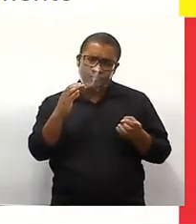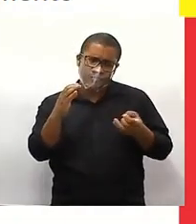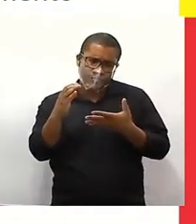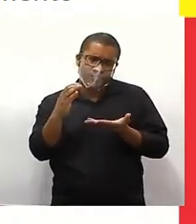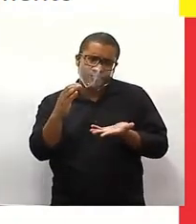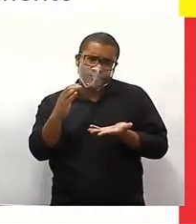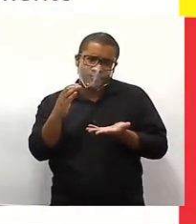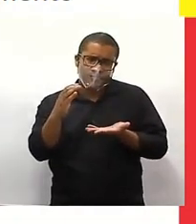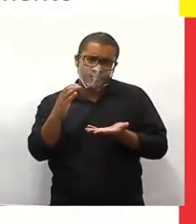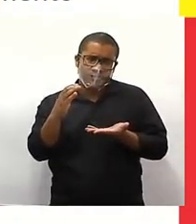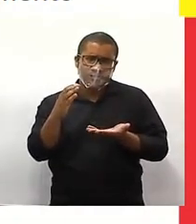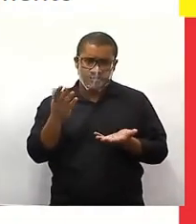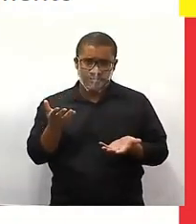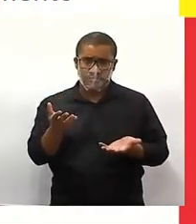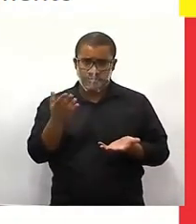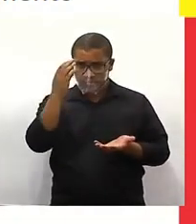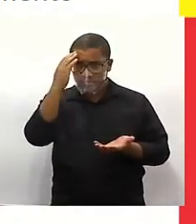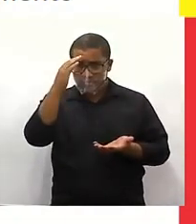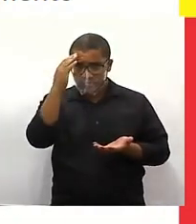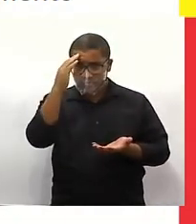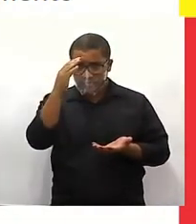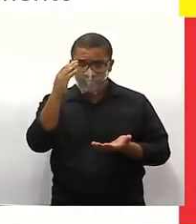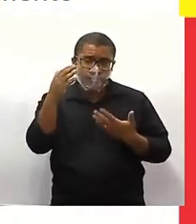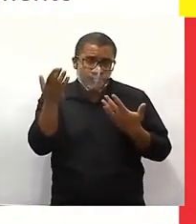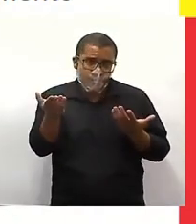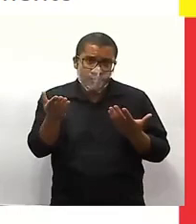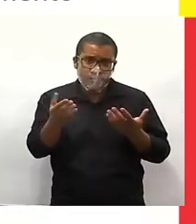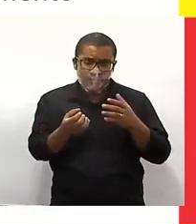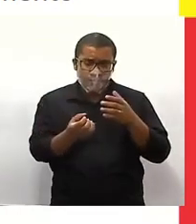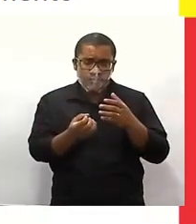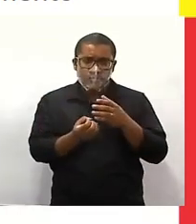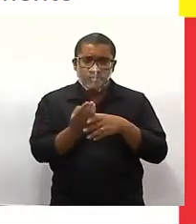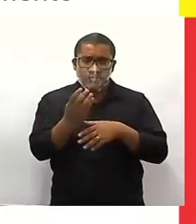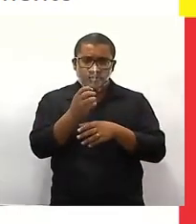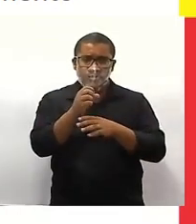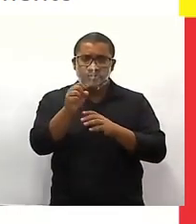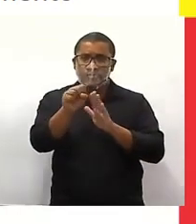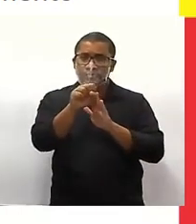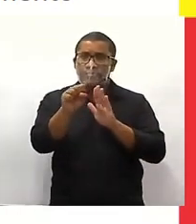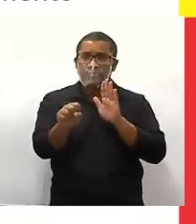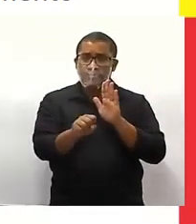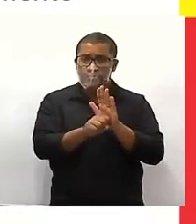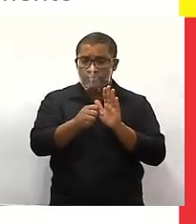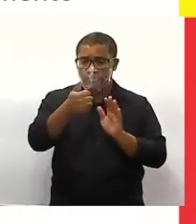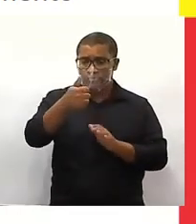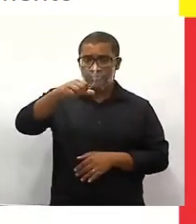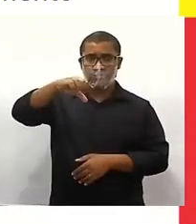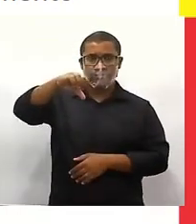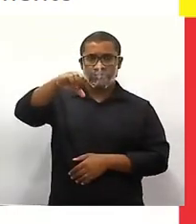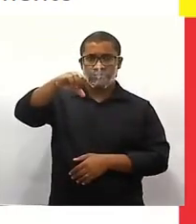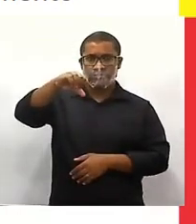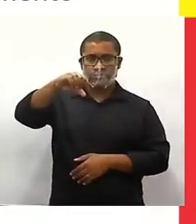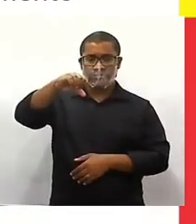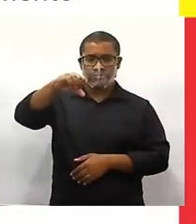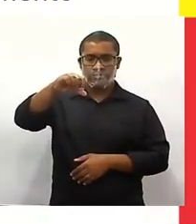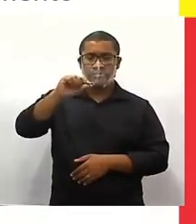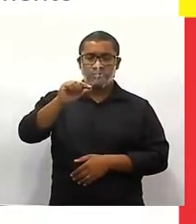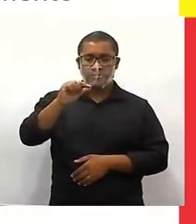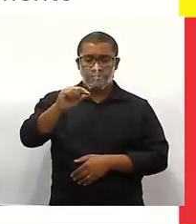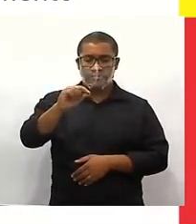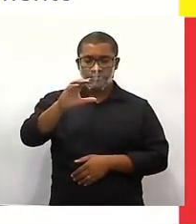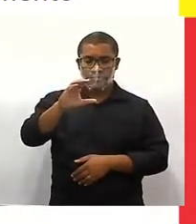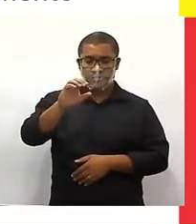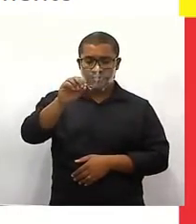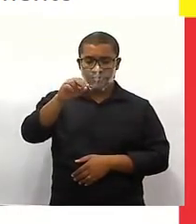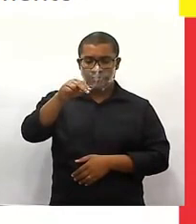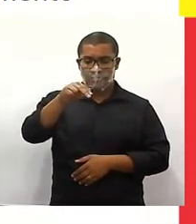é uma ciência nova. Então, ela surgiu no século XIX como ciência, beleza?